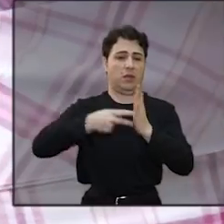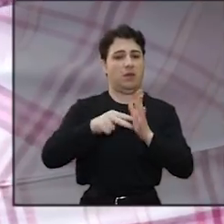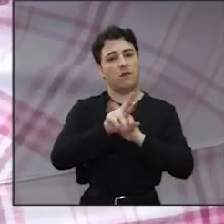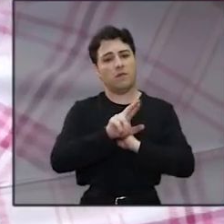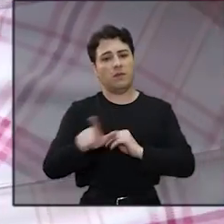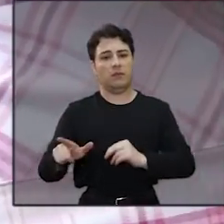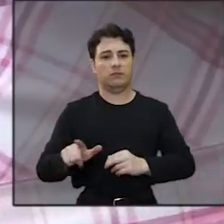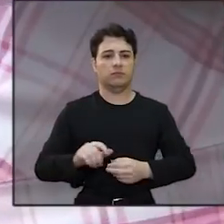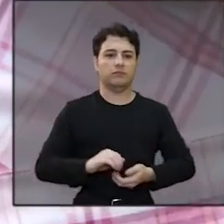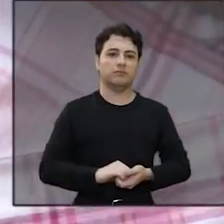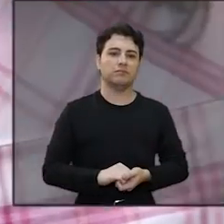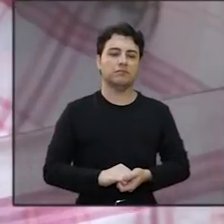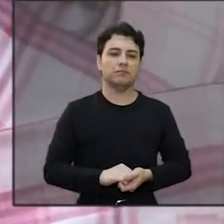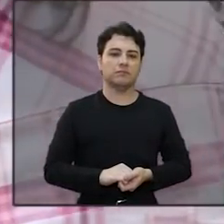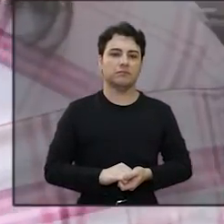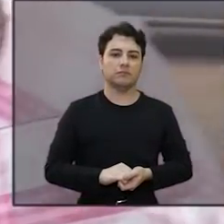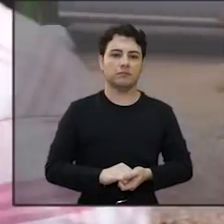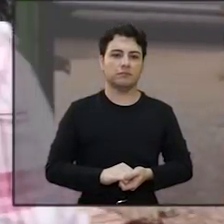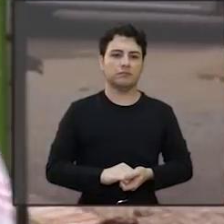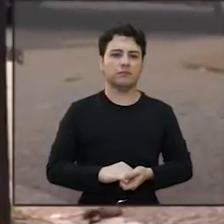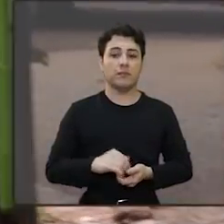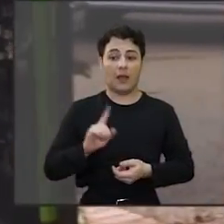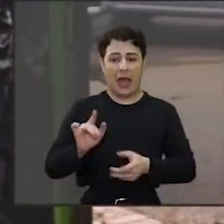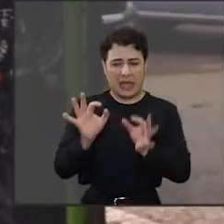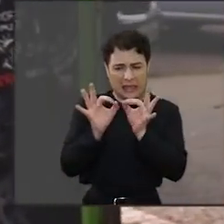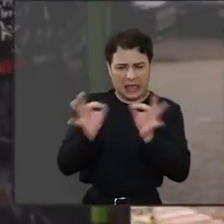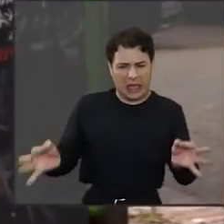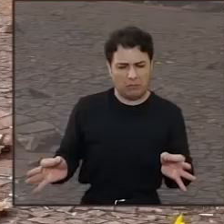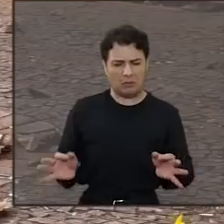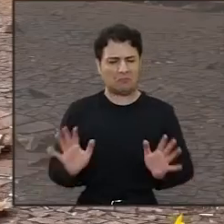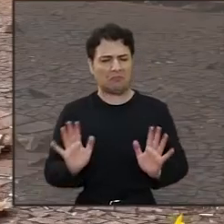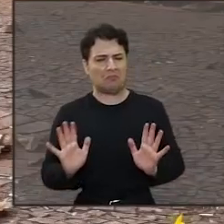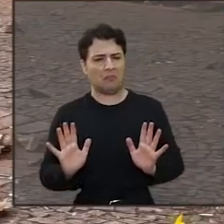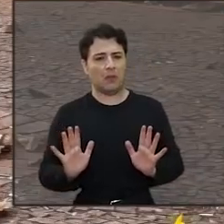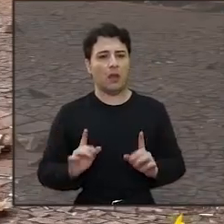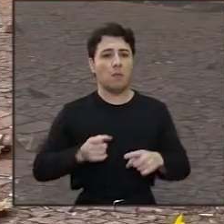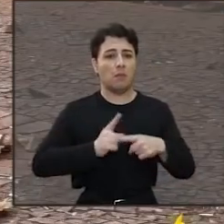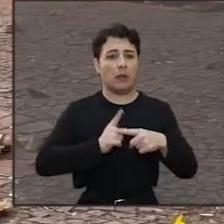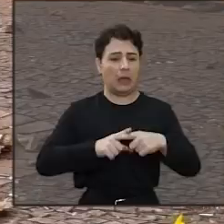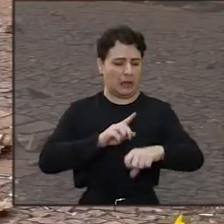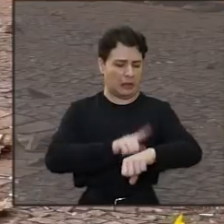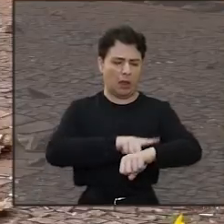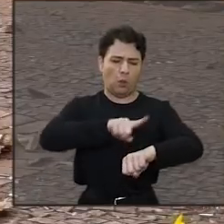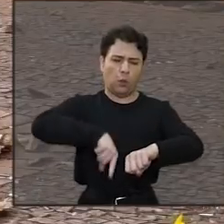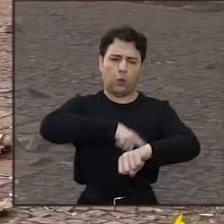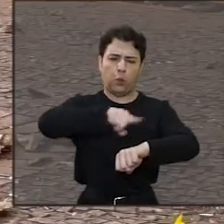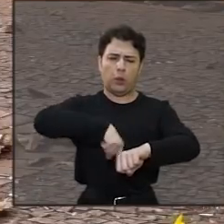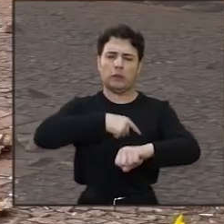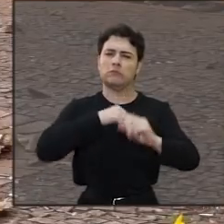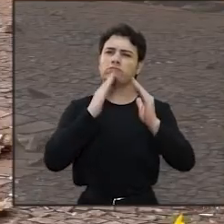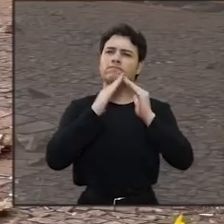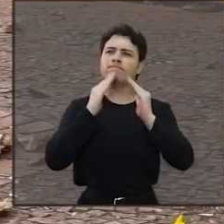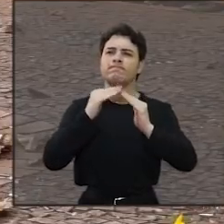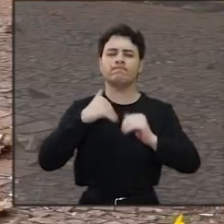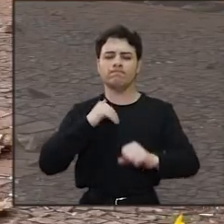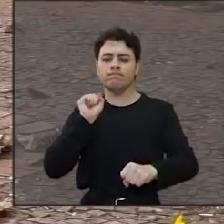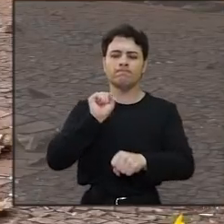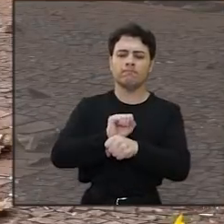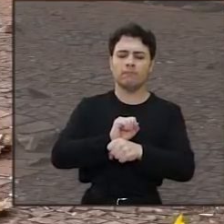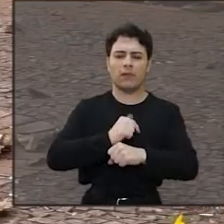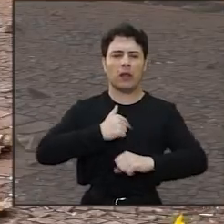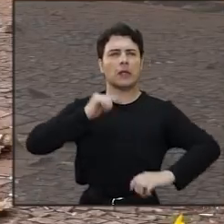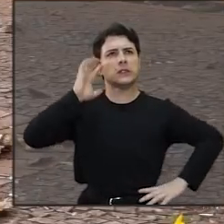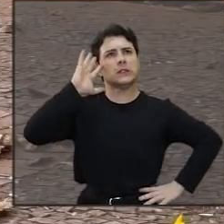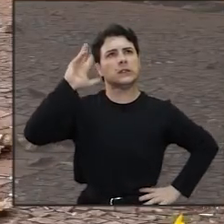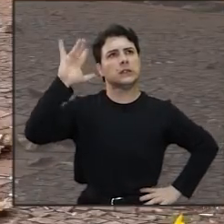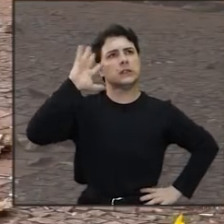e aí criar um terceiro sentido para as coisas que estavam sendo juntadas ali, né? O processo em si não é simples, isso é curioso, né? O processo demandava muito tempo